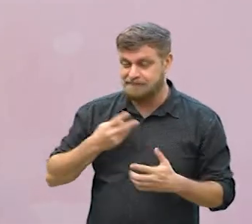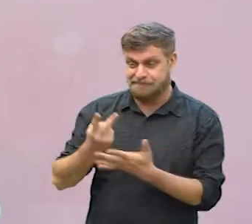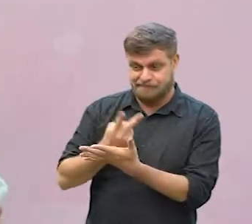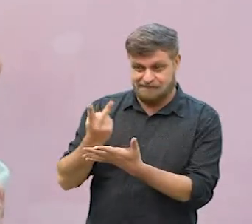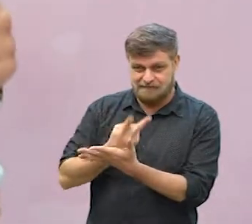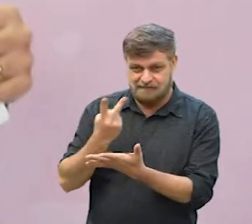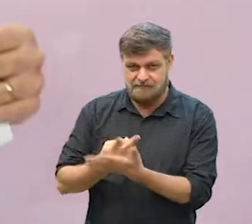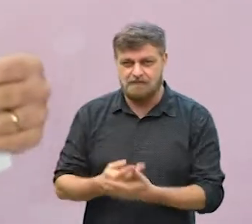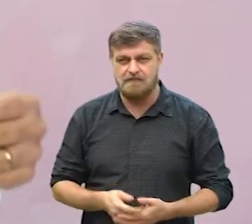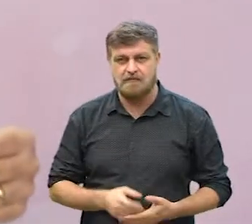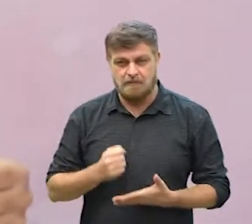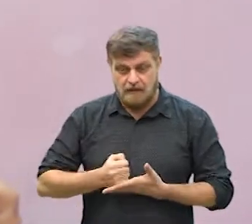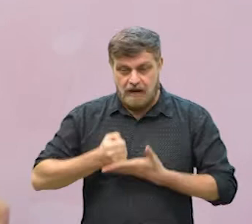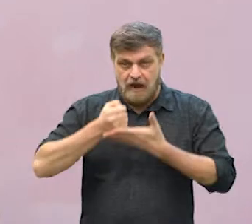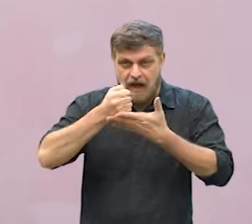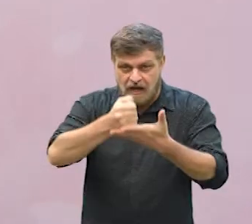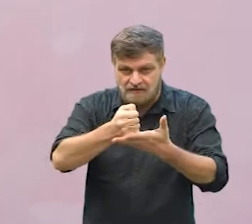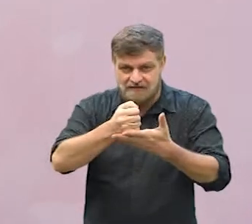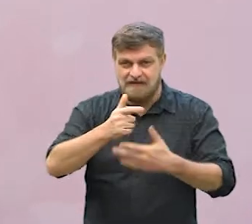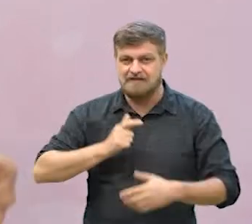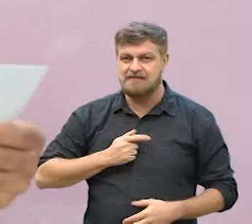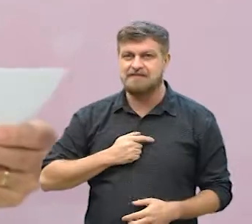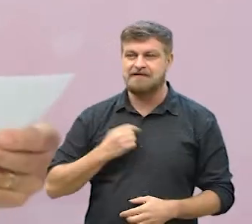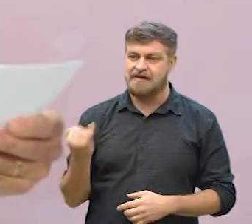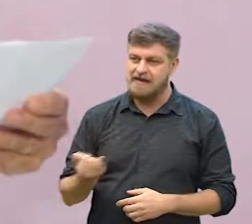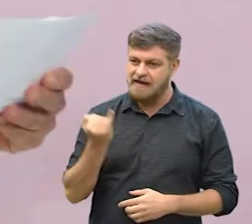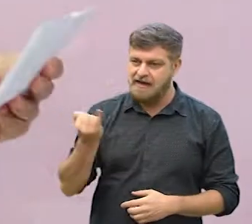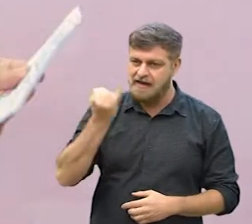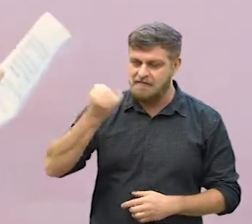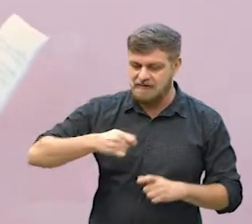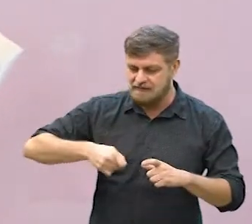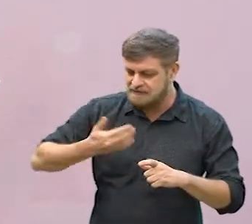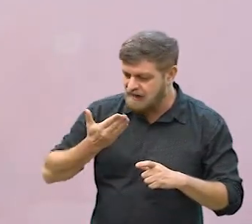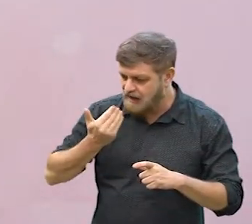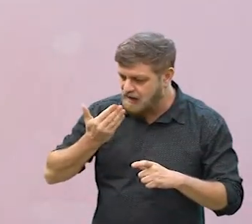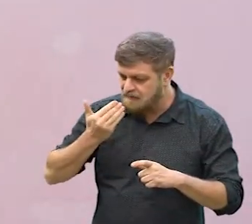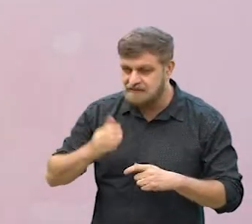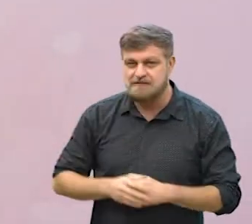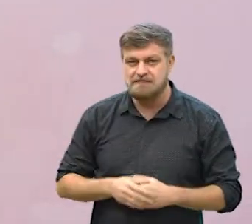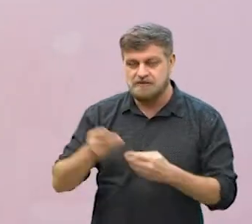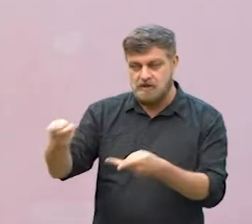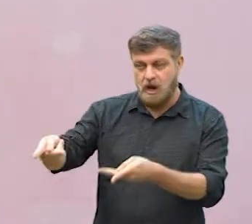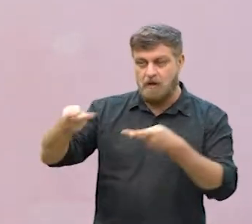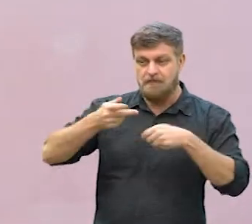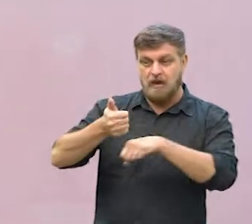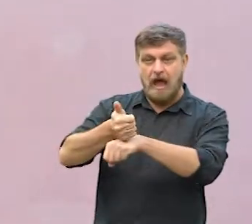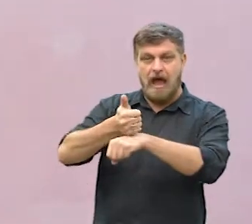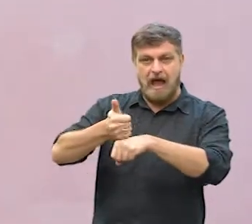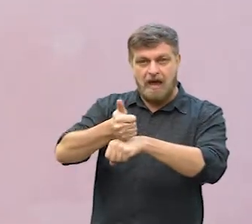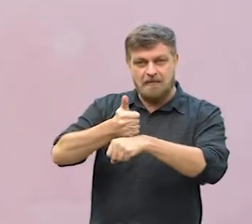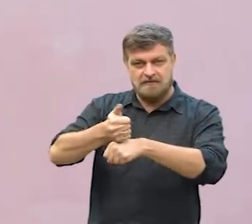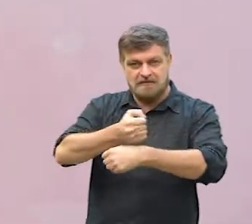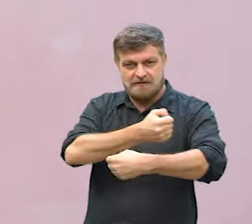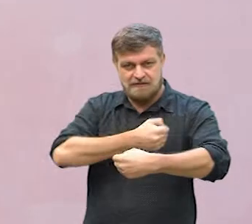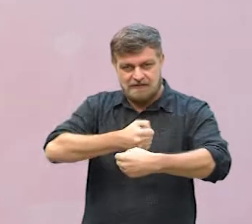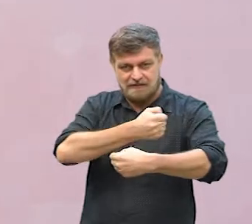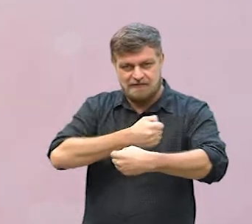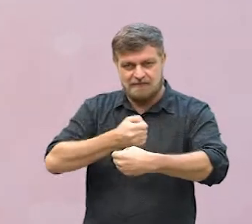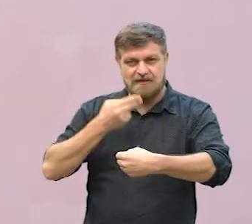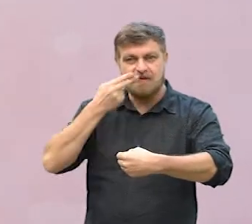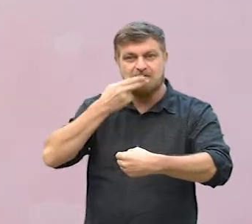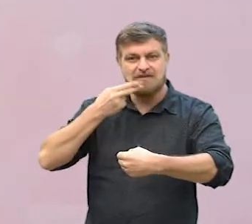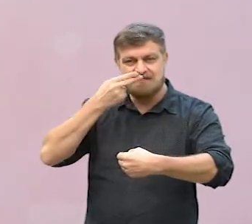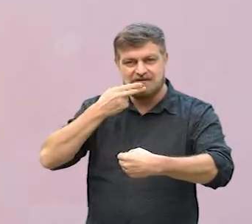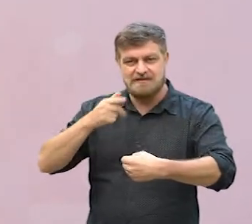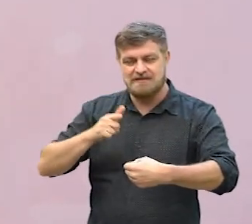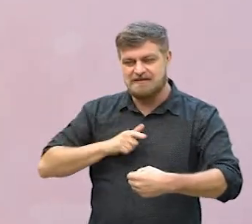reforçar que a alimentação é muito importante, a gente convidou a nutricionista Daniele Cambuí para falar dessa